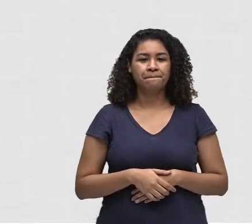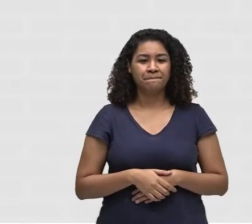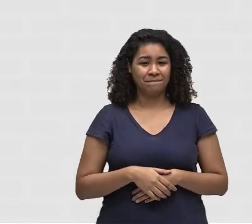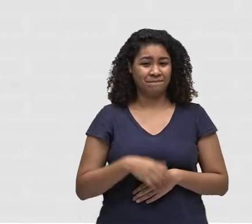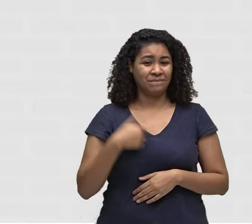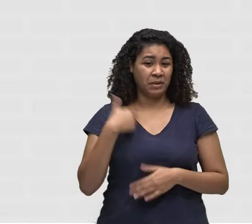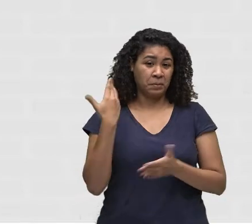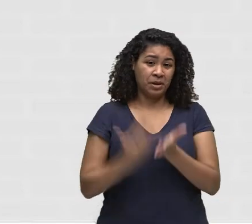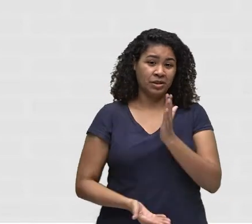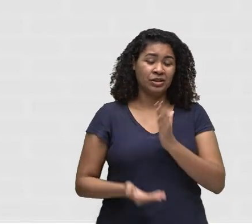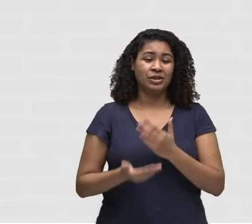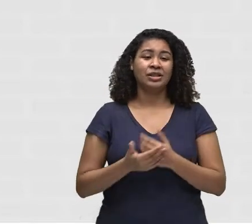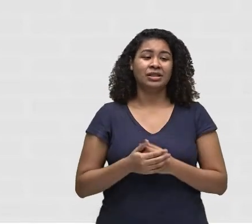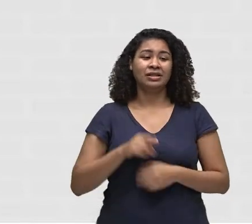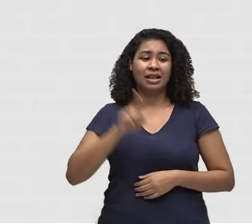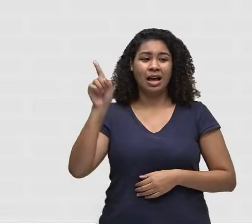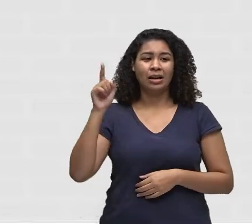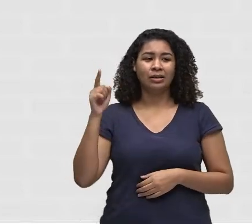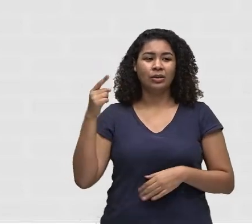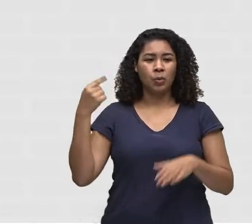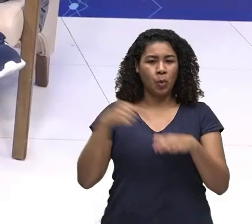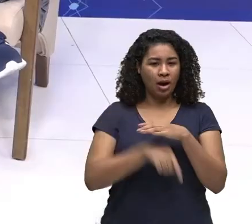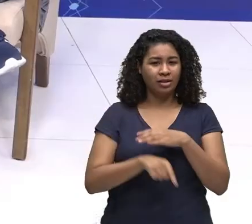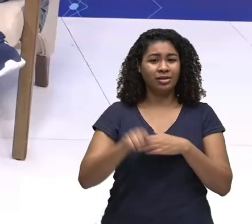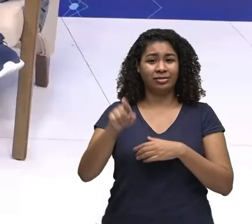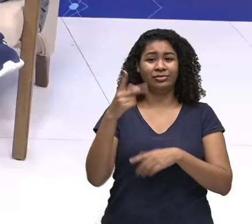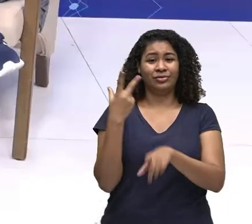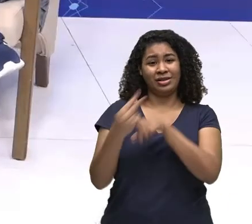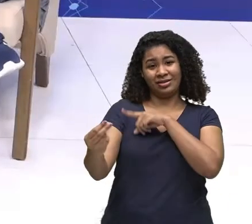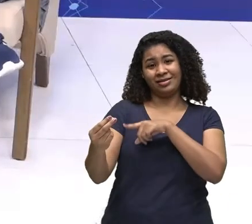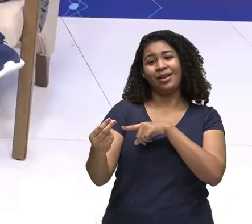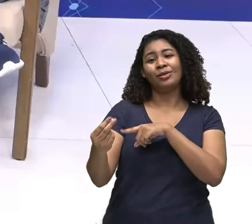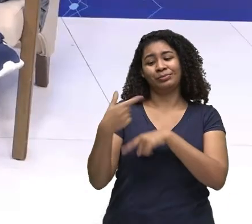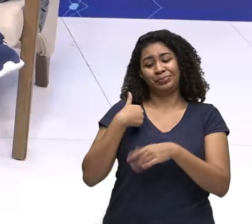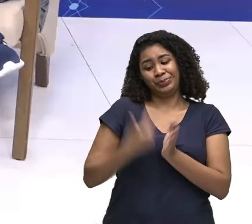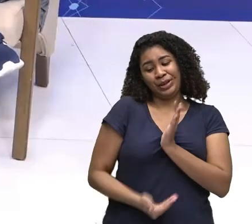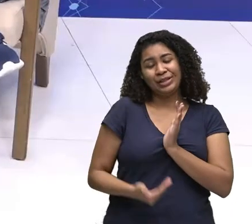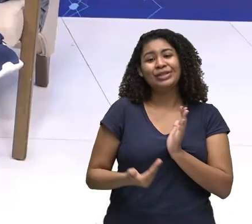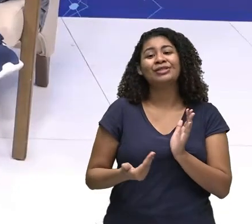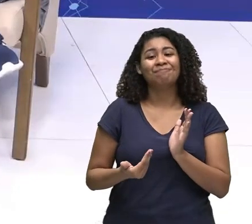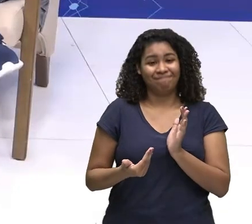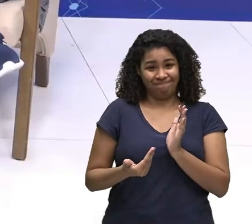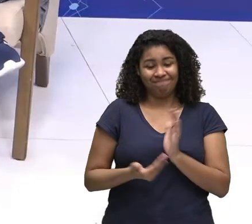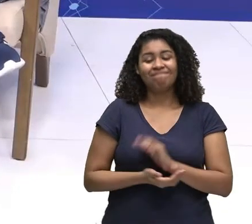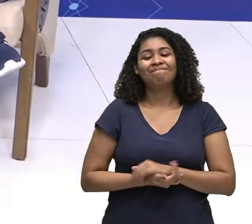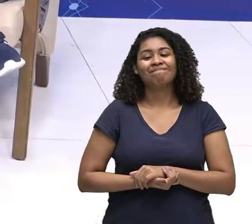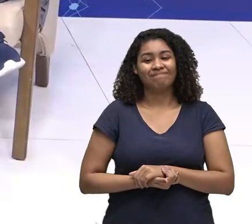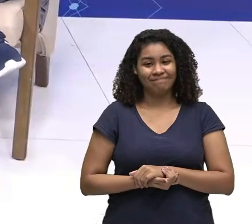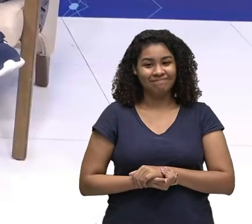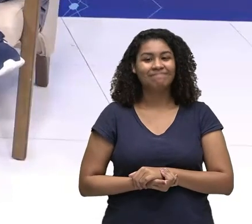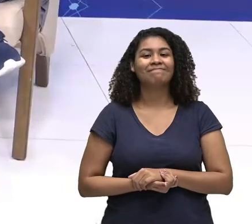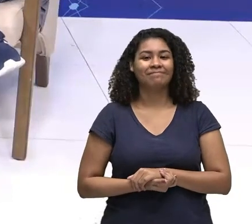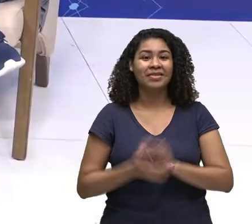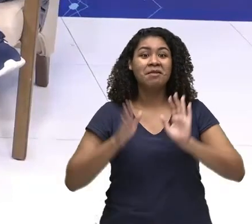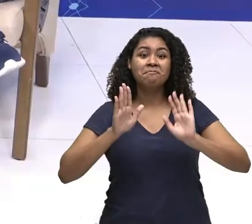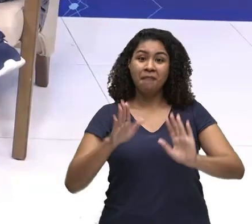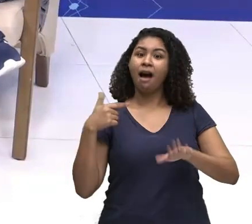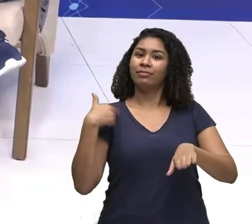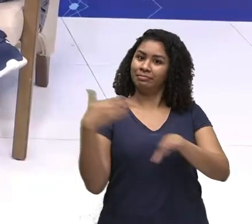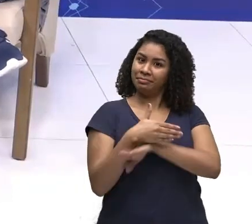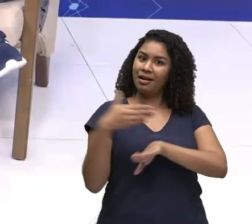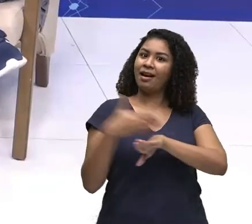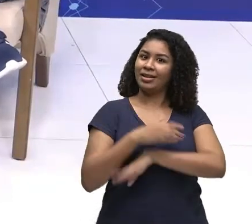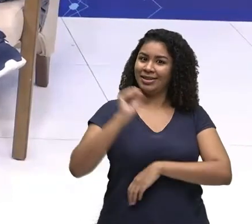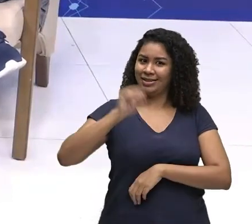se Coari estiver me assistindo, peça desculpa, tô brincando, mas enfim, a gente pegou um couro de Coari. Mas joguei,